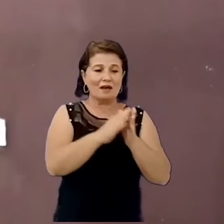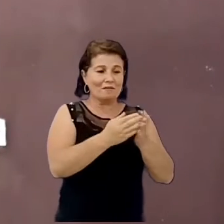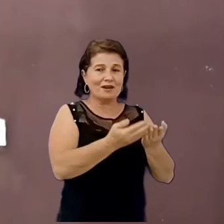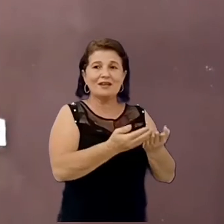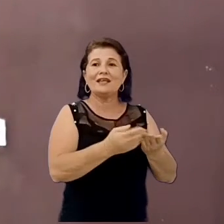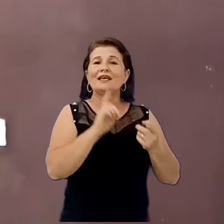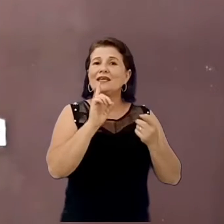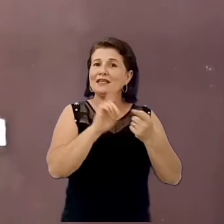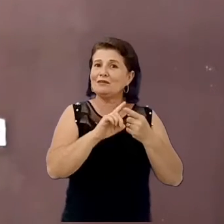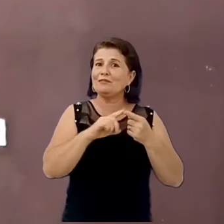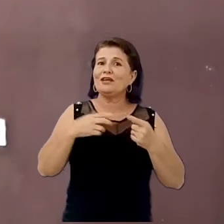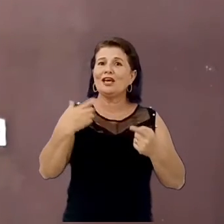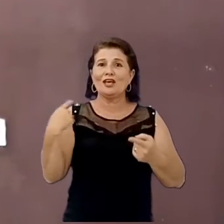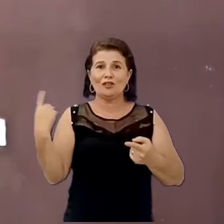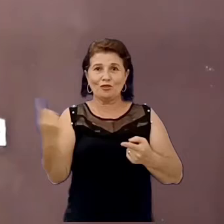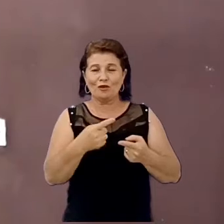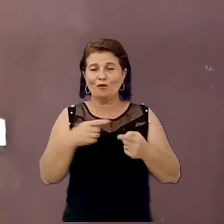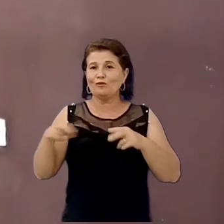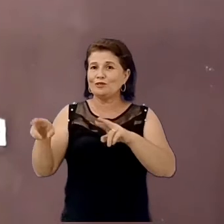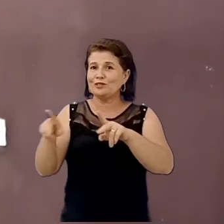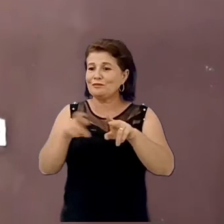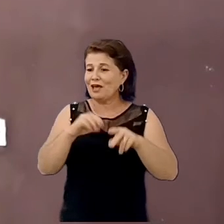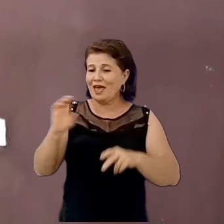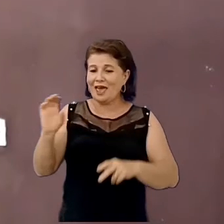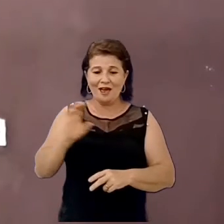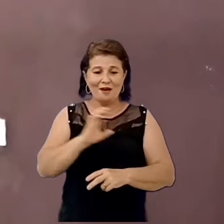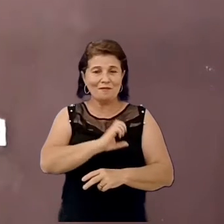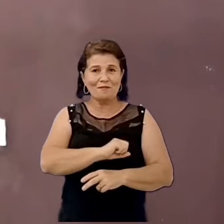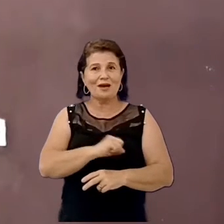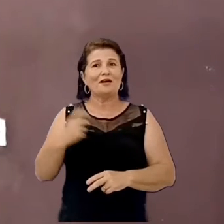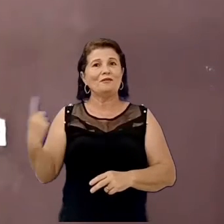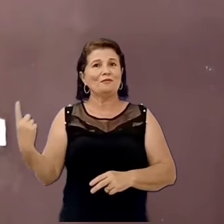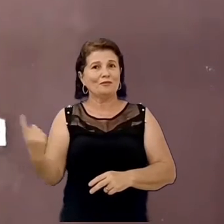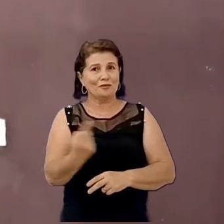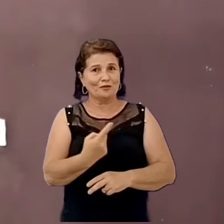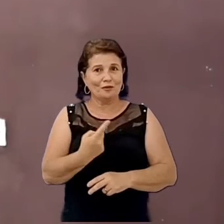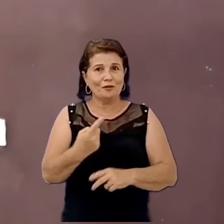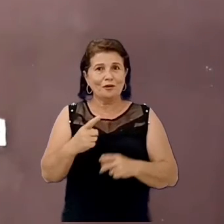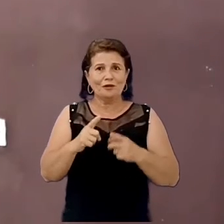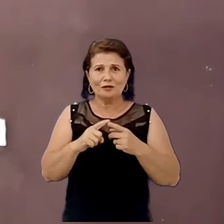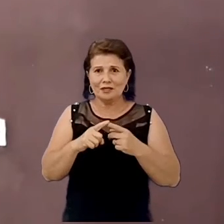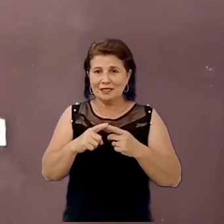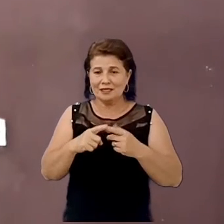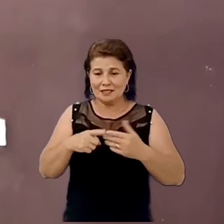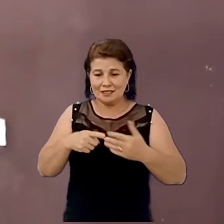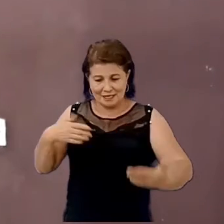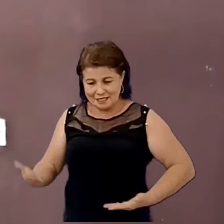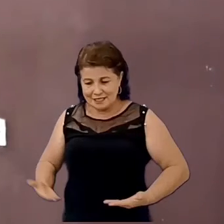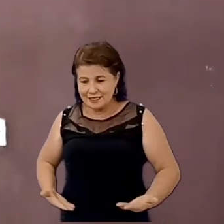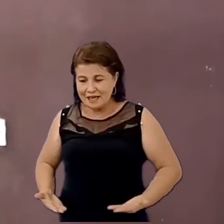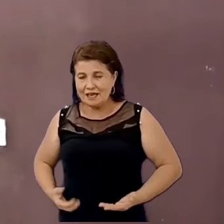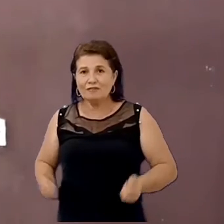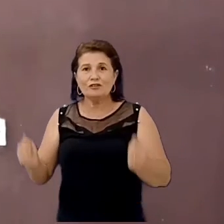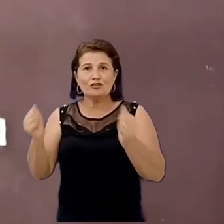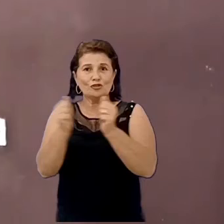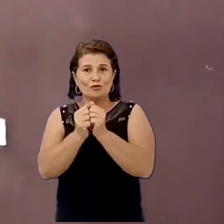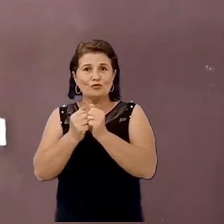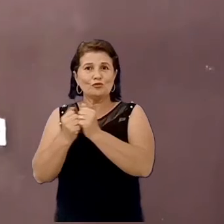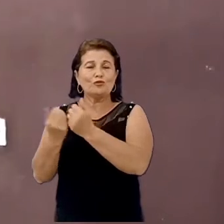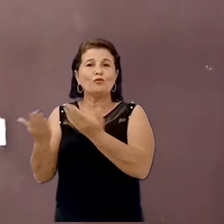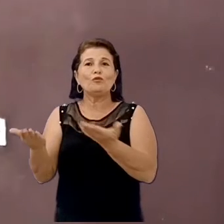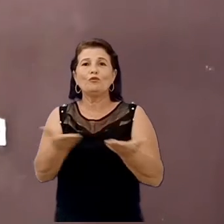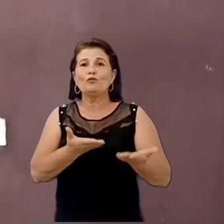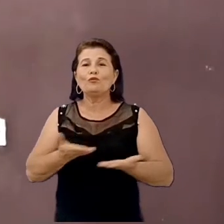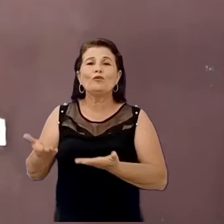nosso irmão. Ele é amado por nós. Mas ele não apenas serve junto conosco, mas ele também é fiel ministro